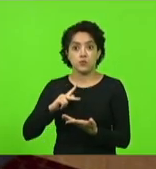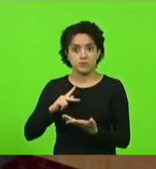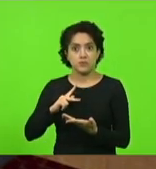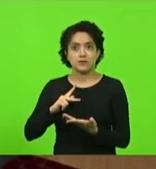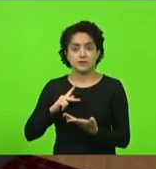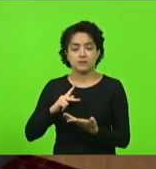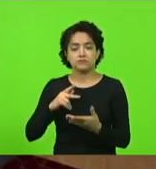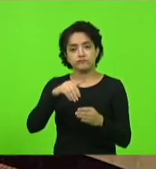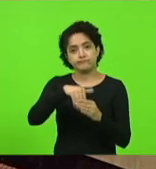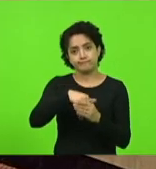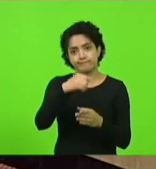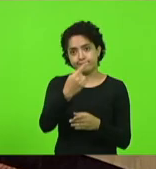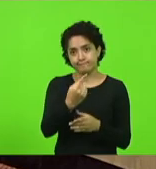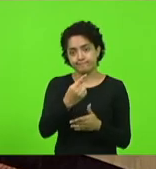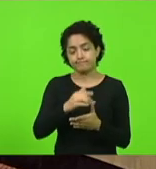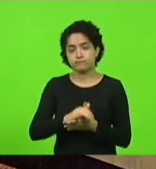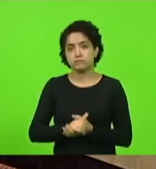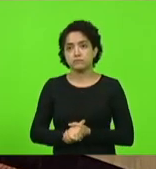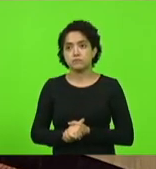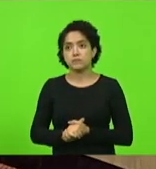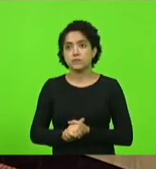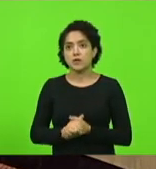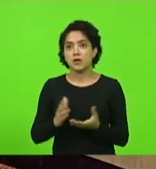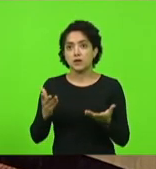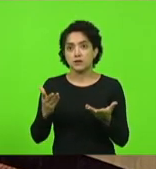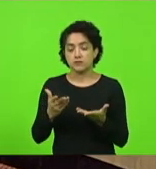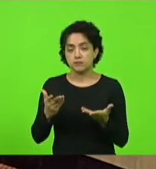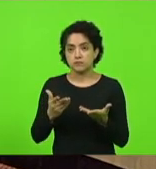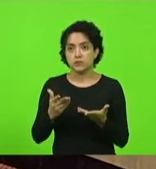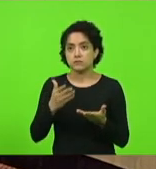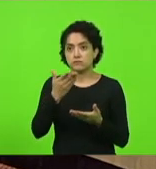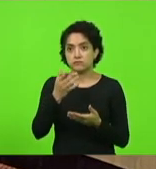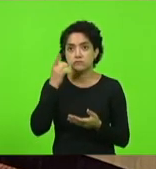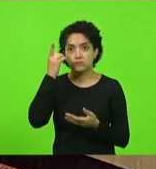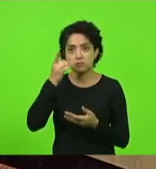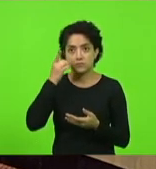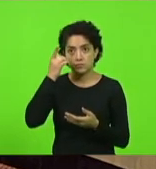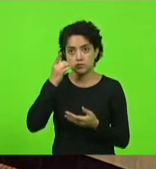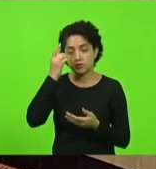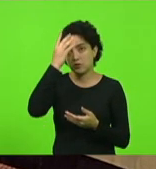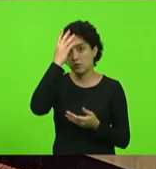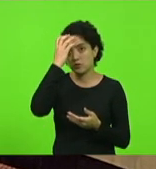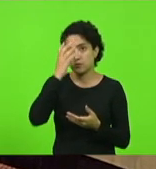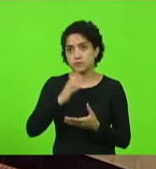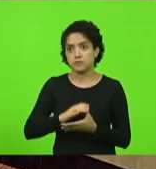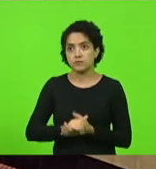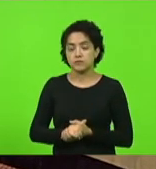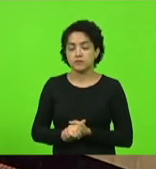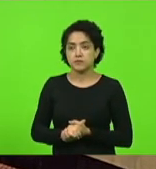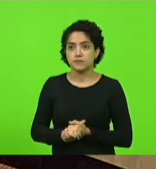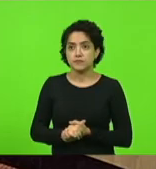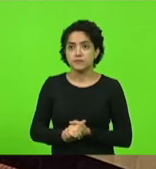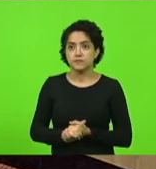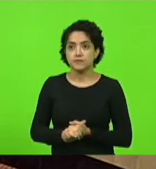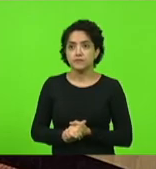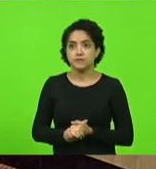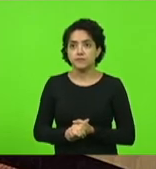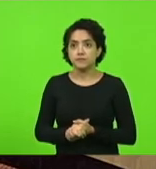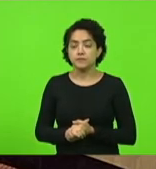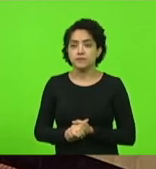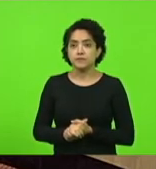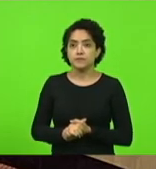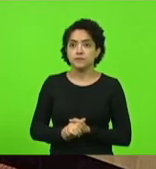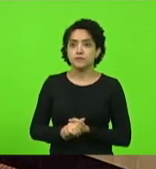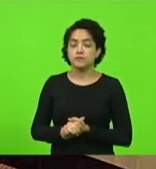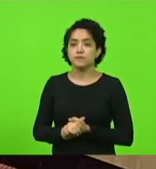1. Para encaminhamento e voto com a palavra, deputado Ismael dos Santos. Principalmente os coronéis, né? Senhor presidente.